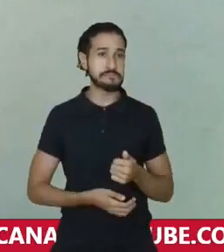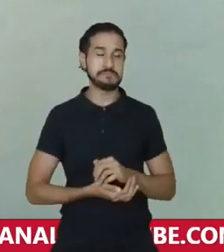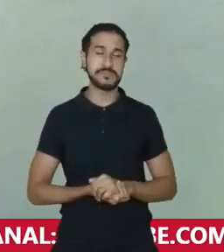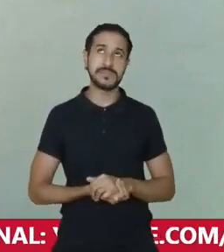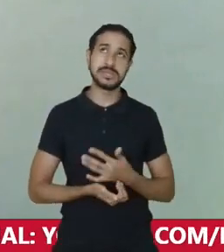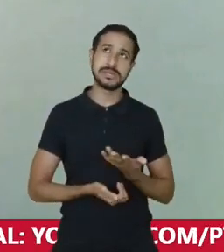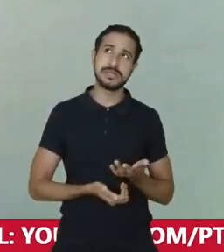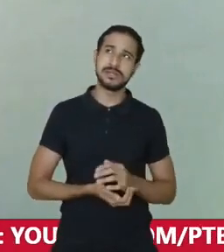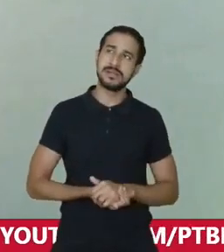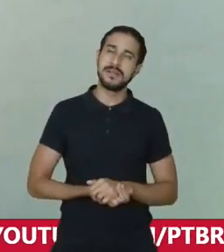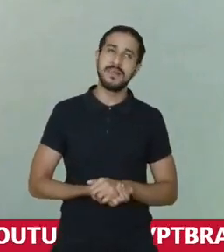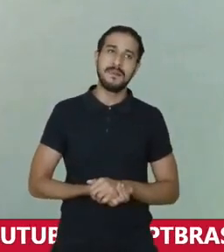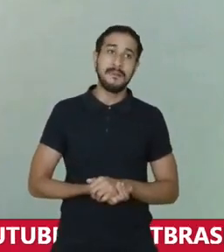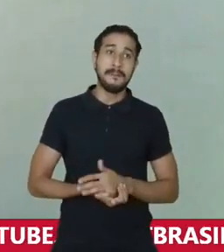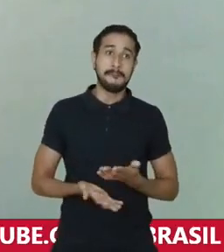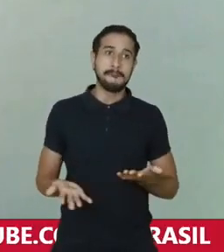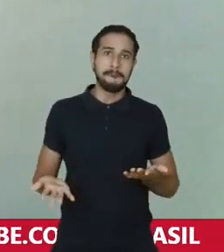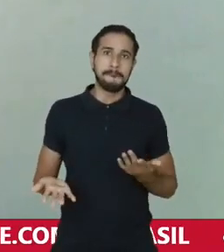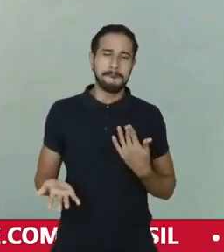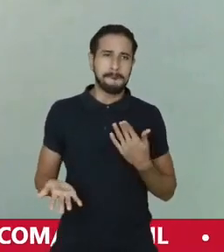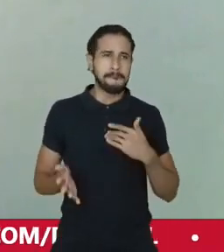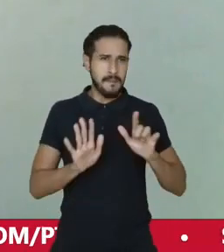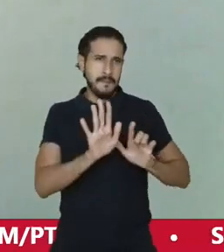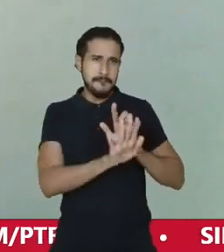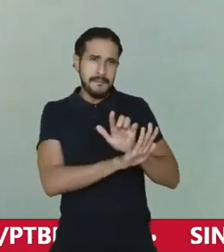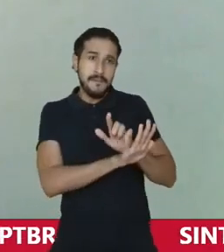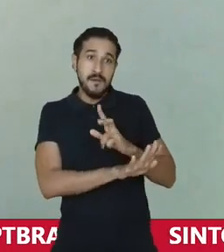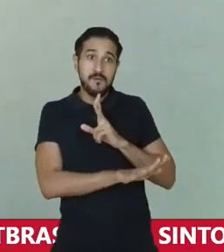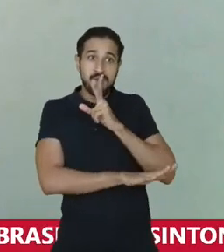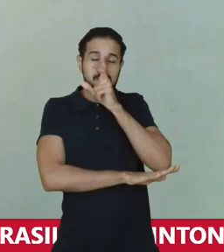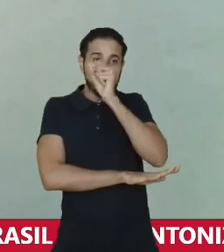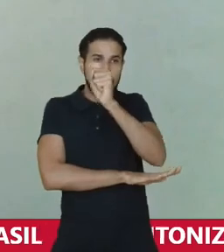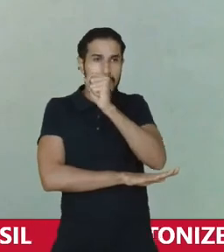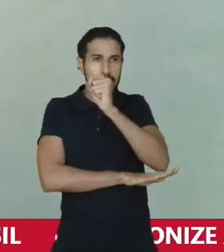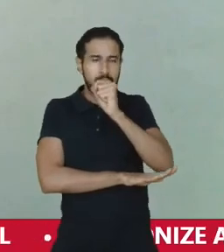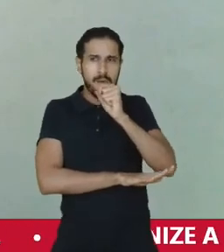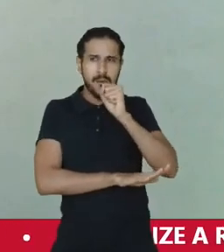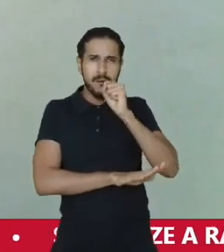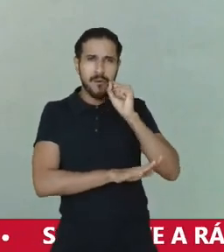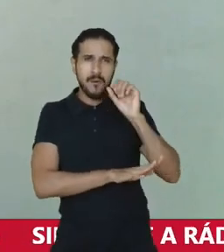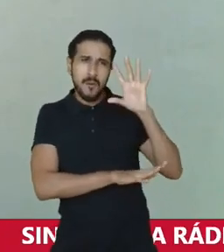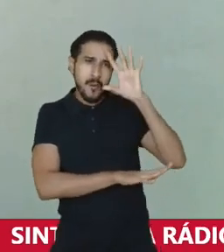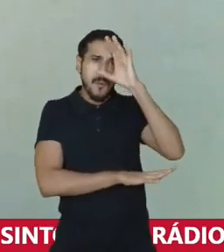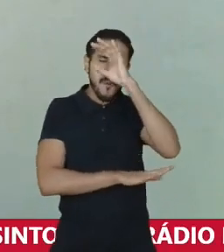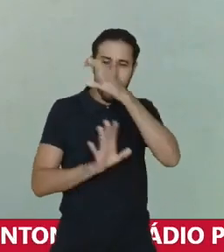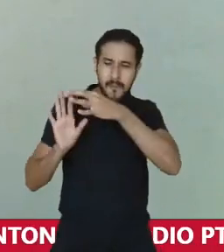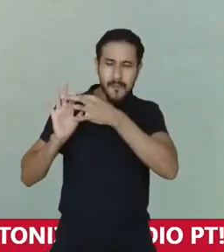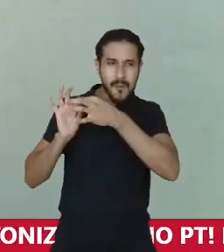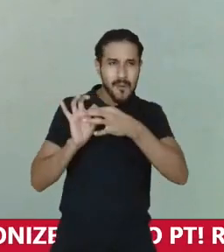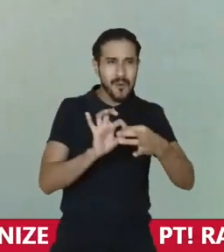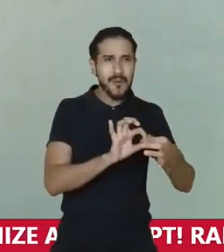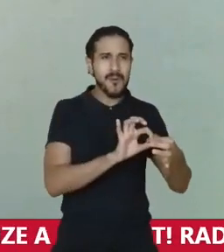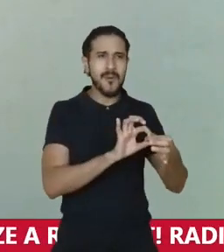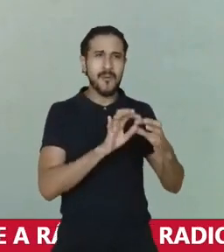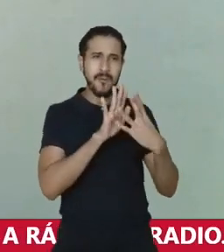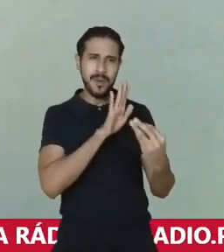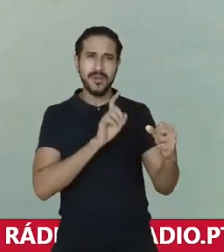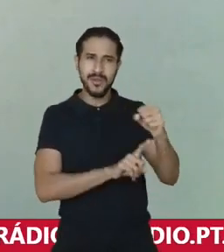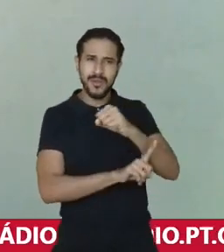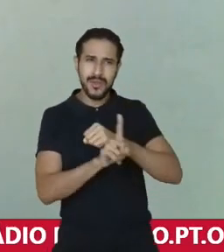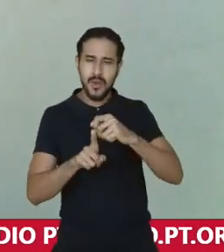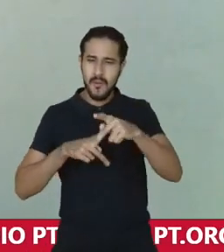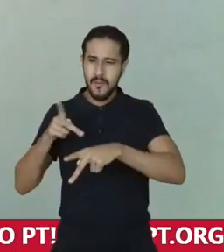bom, exatamente isso, né, é um papel muito grande de compreender essa sociedade,